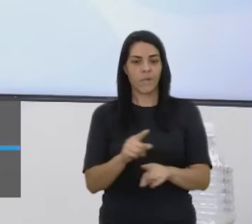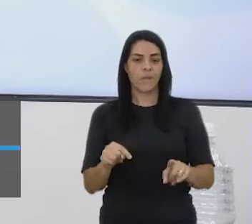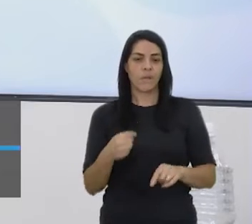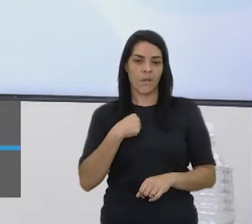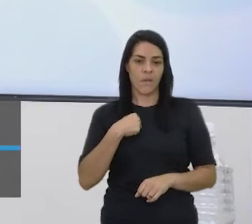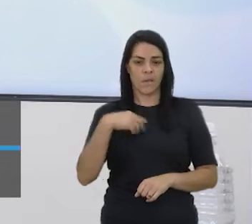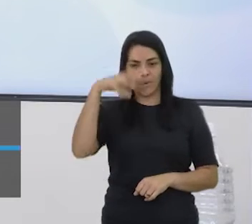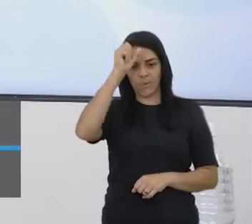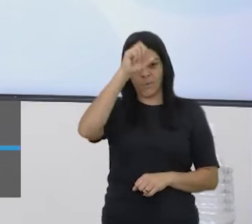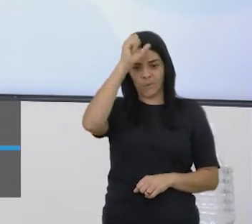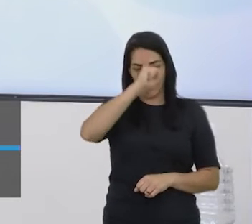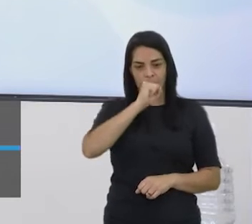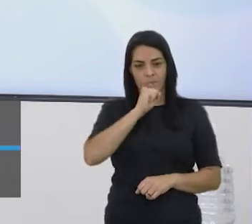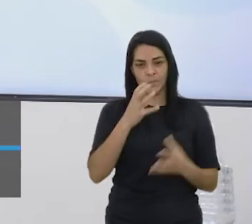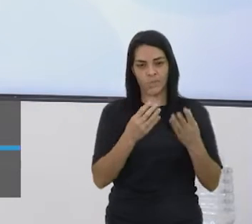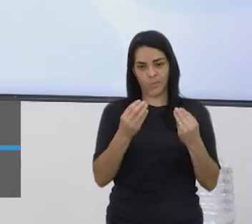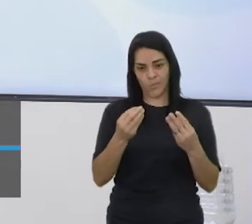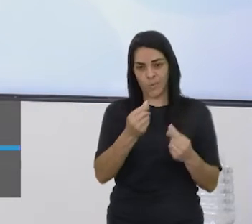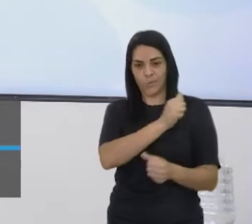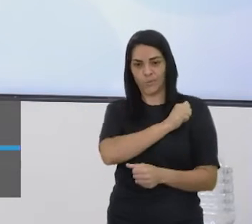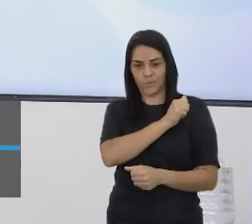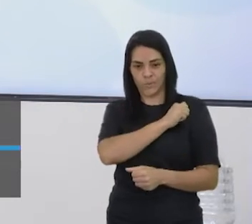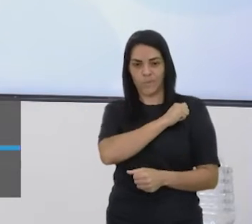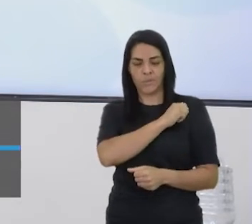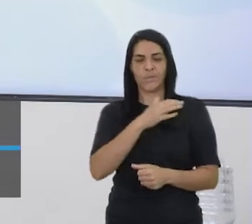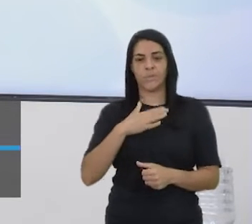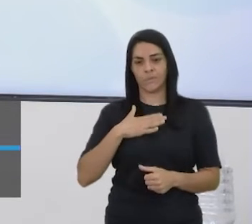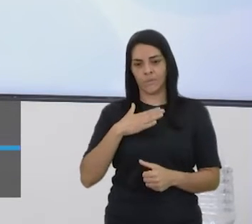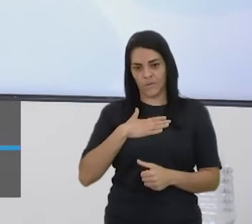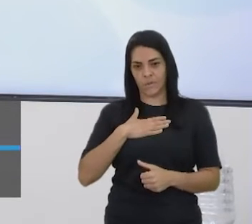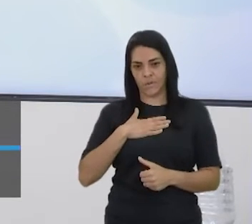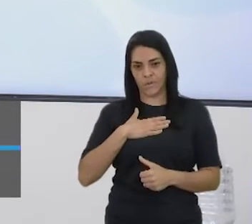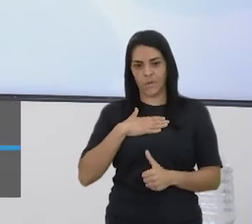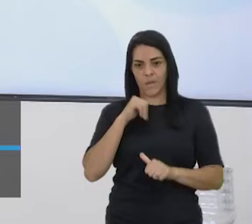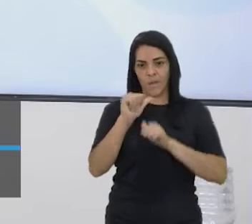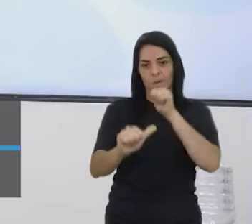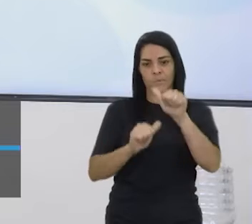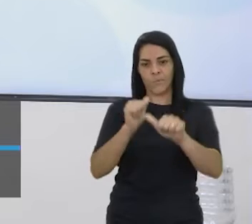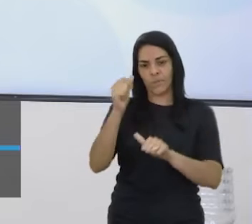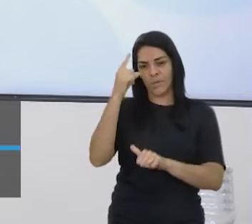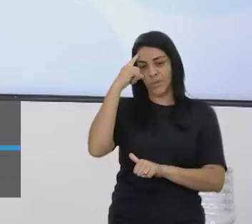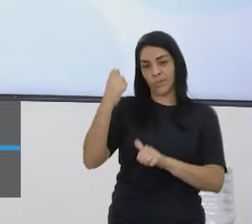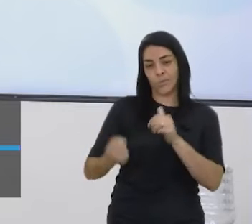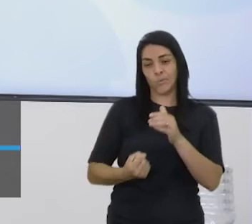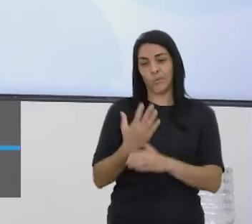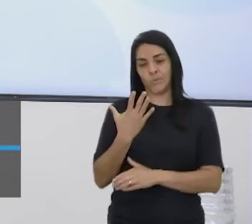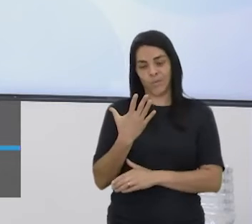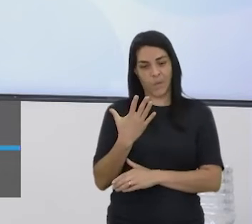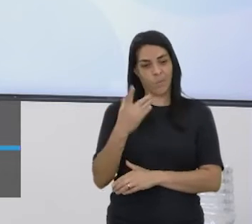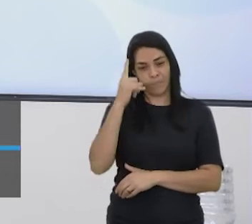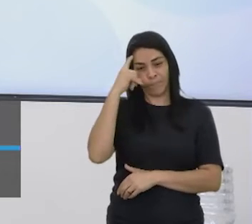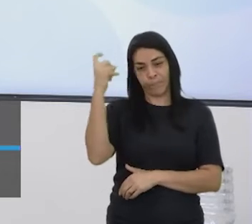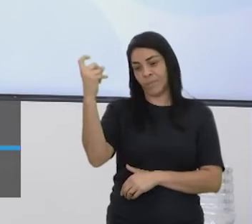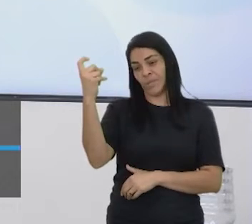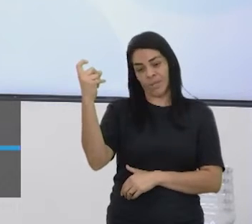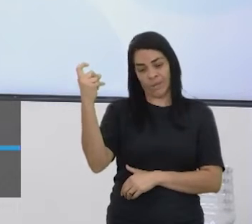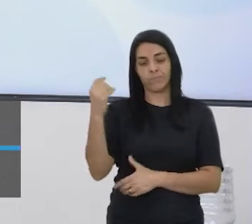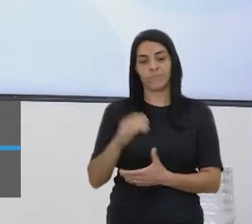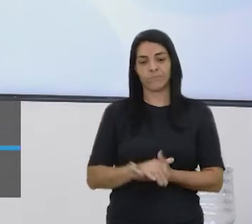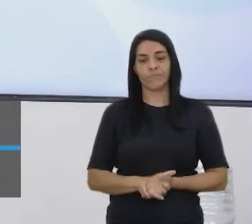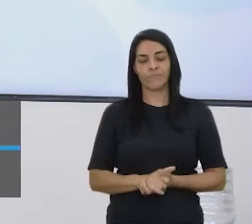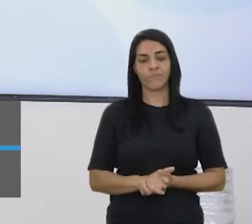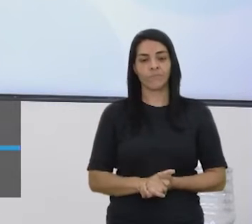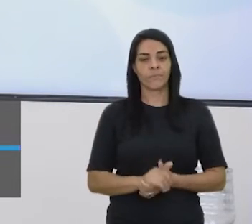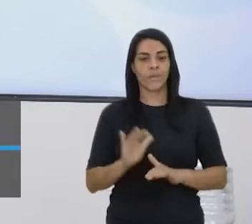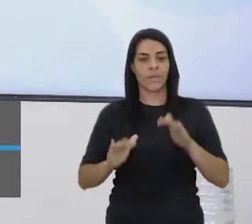muito com os meus alunos sabe eu mudei muito de opinião é eu talvez eu ouço dizer